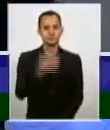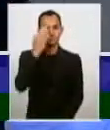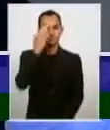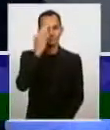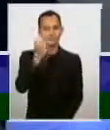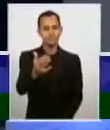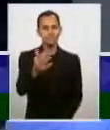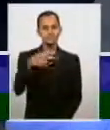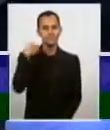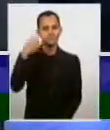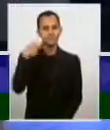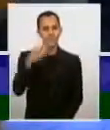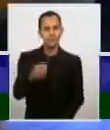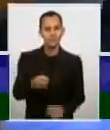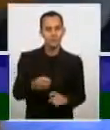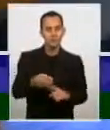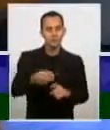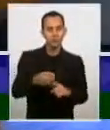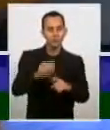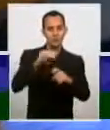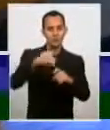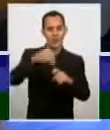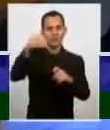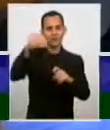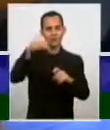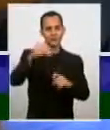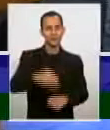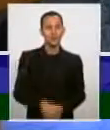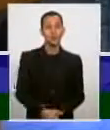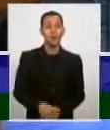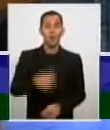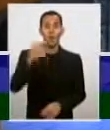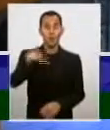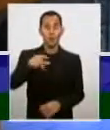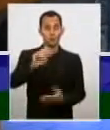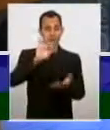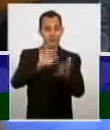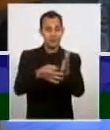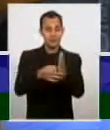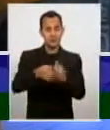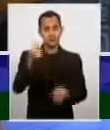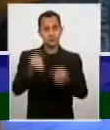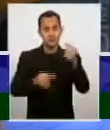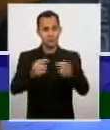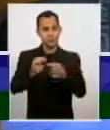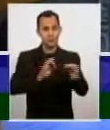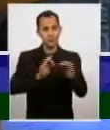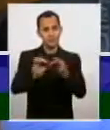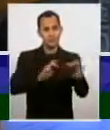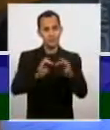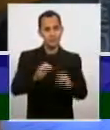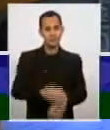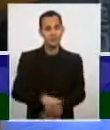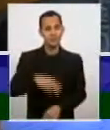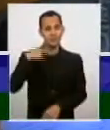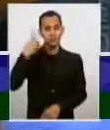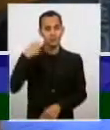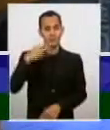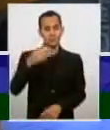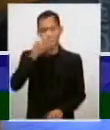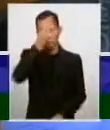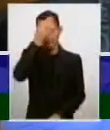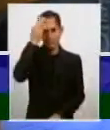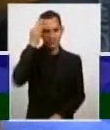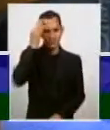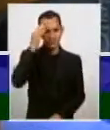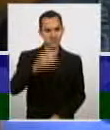Obrigado, vereador Dr. Mário Milquim. Próximo inscrito para em discussão ao projeto, vereador Felipe